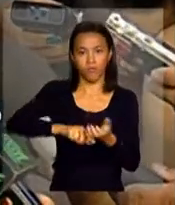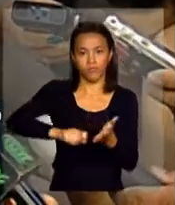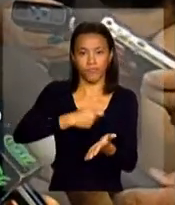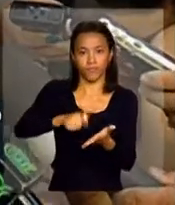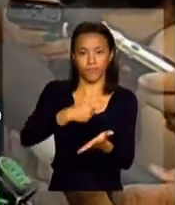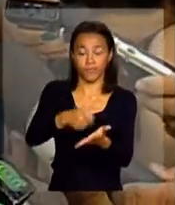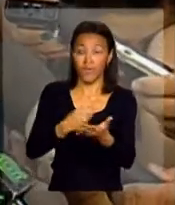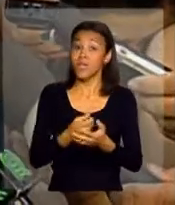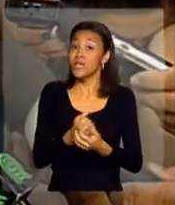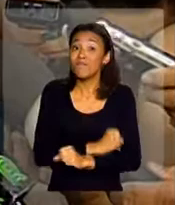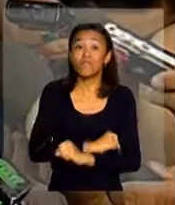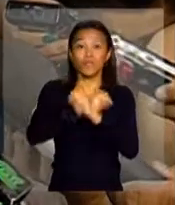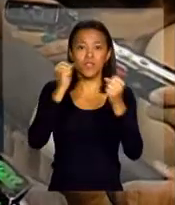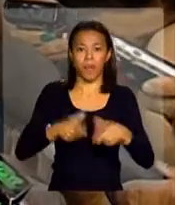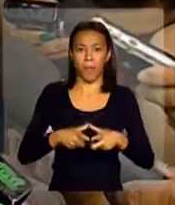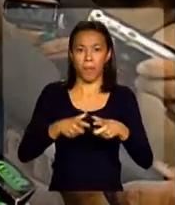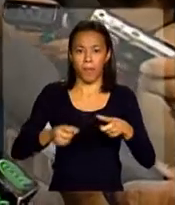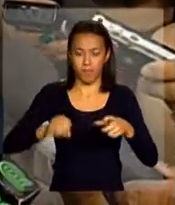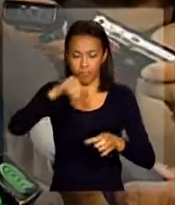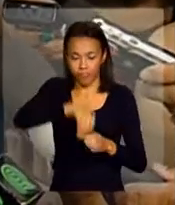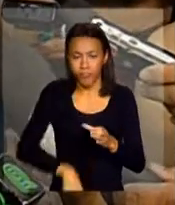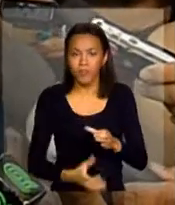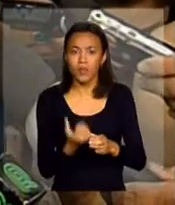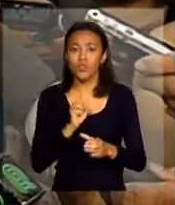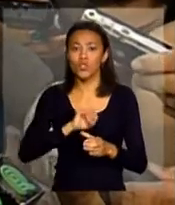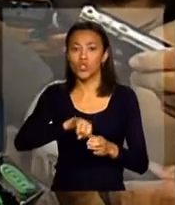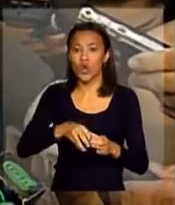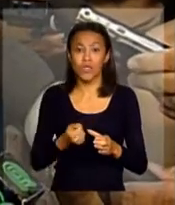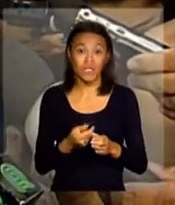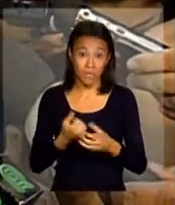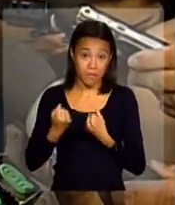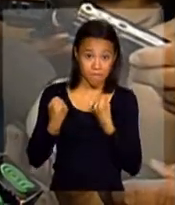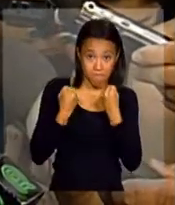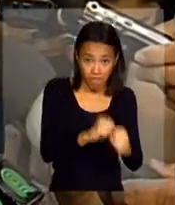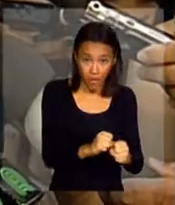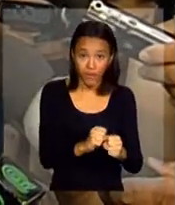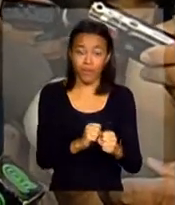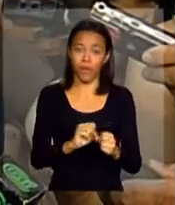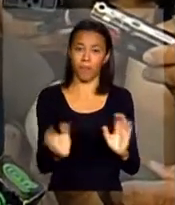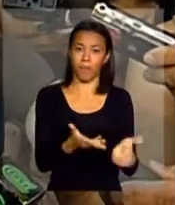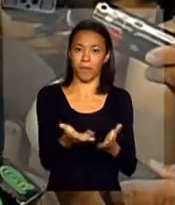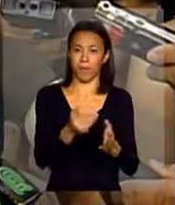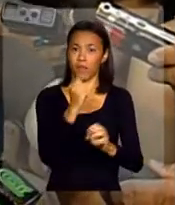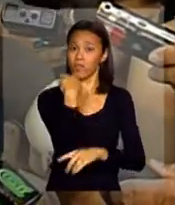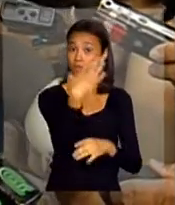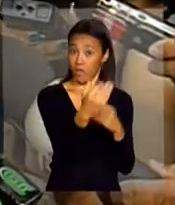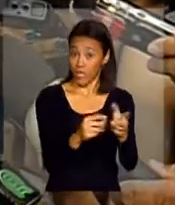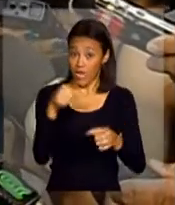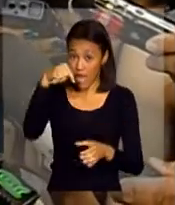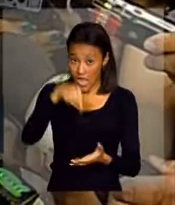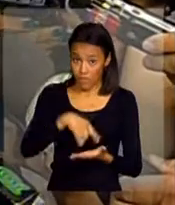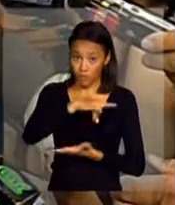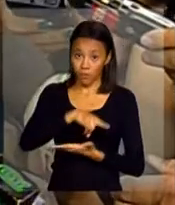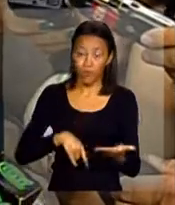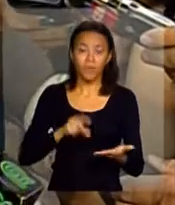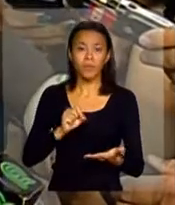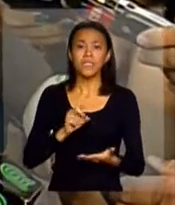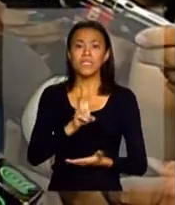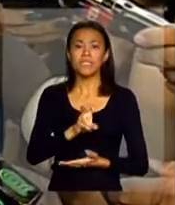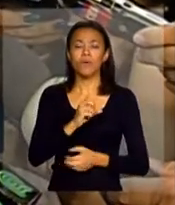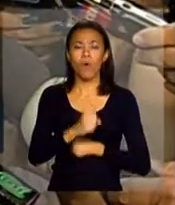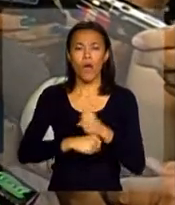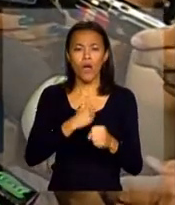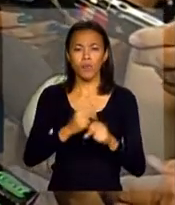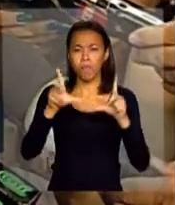você aumentar a produção de alimentos, produção de soja no Brasil, sem impactar a floresta. O que a moratória nesses últimos 5 anos demonstra, 5 anos nós temos a